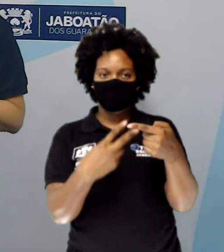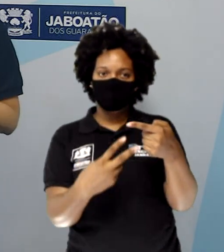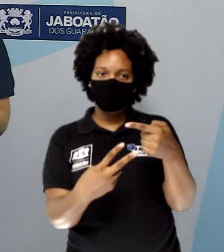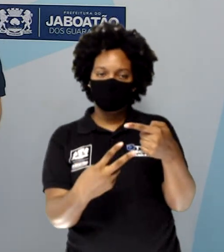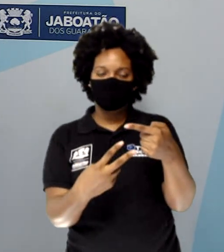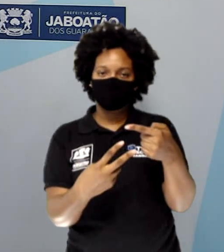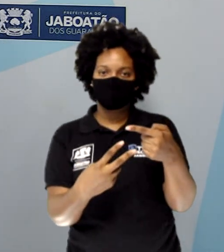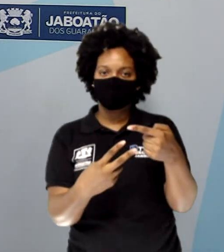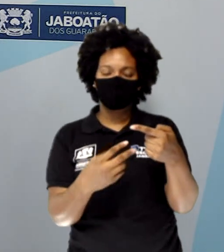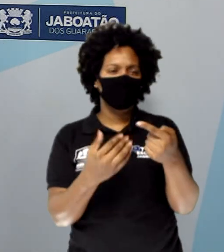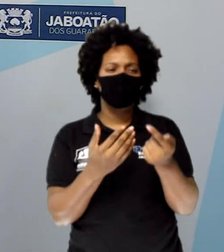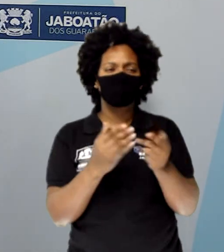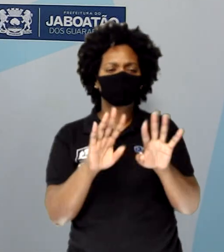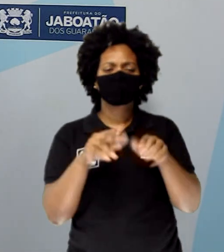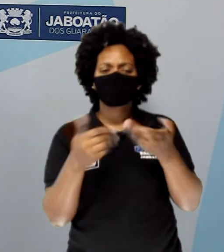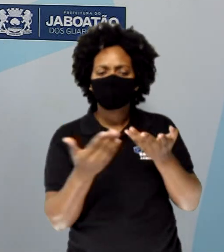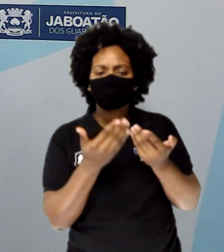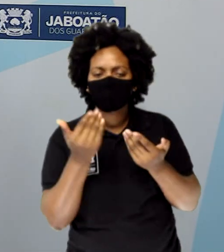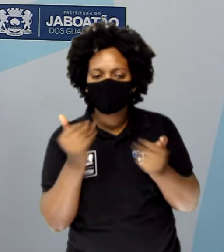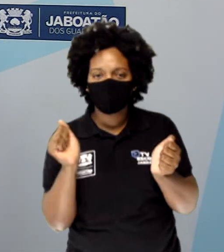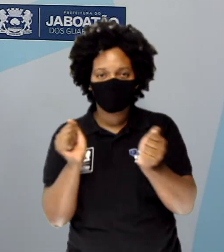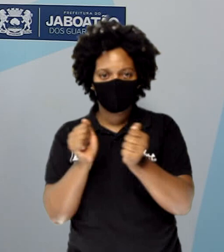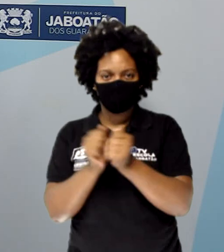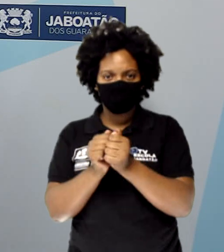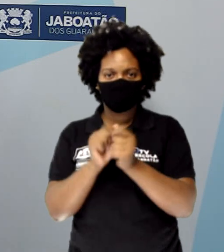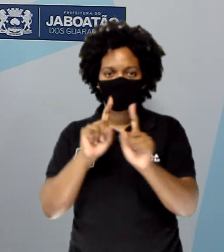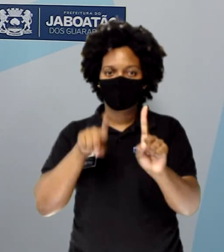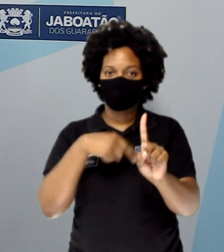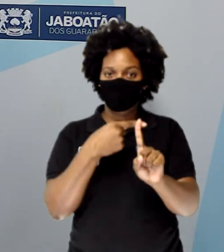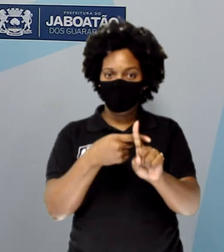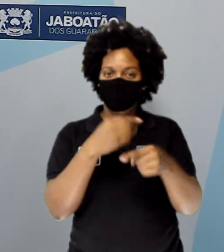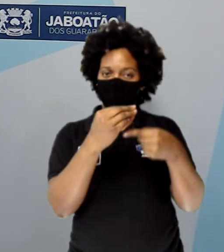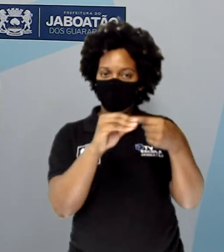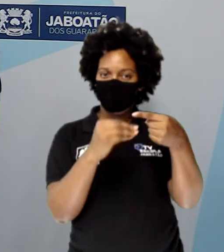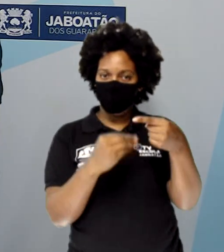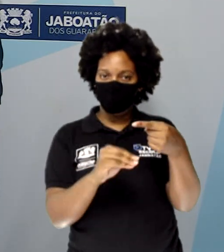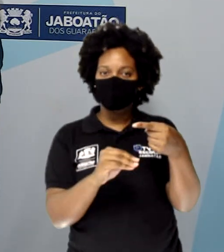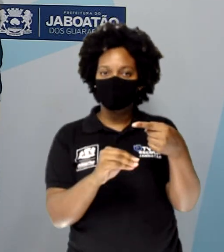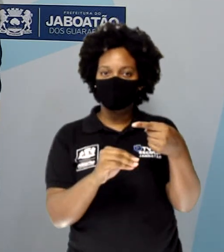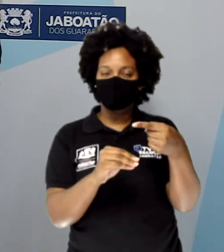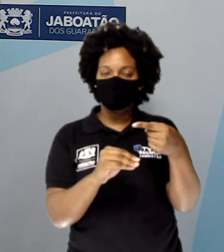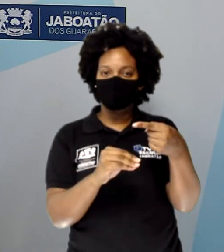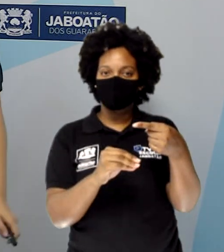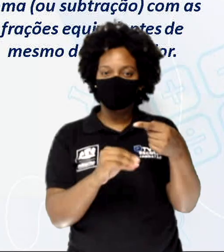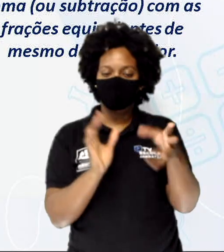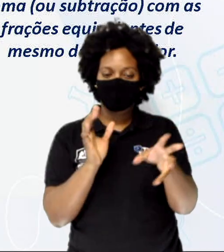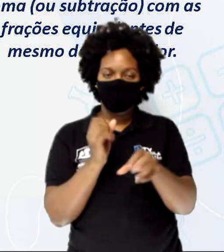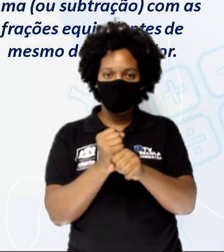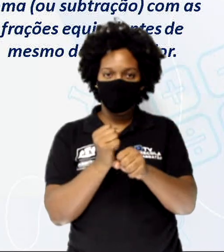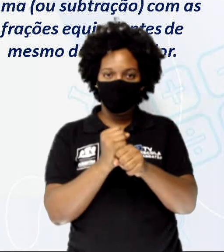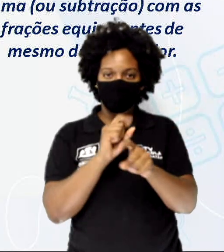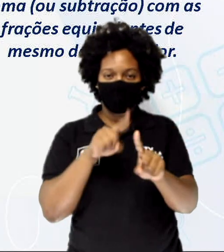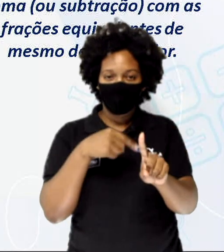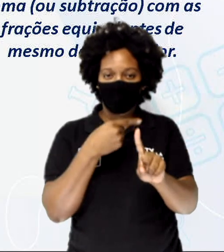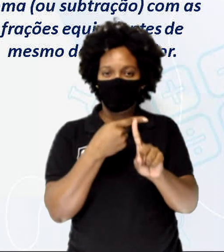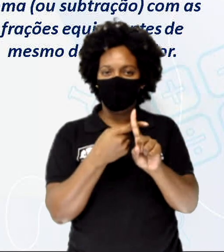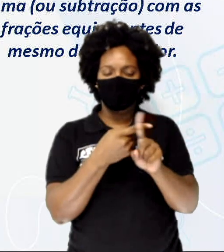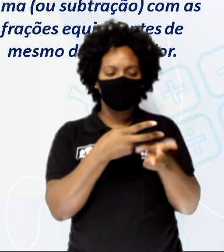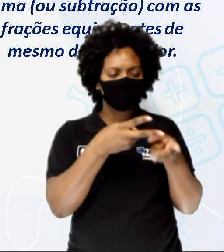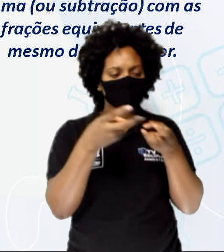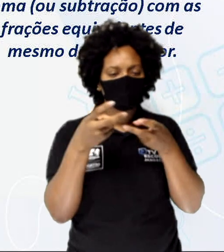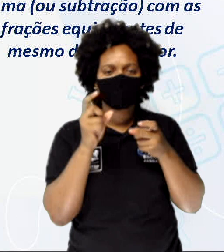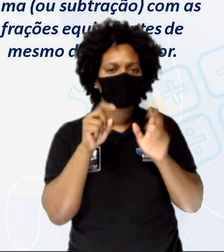saber quanto eles consumiram juntos. A gente vai somar essas frações, tá? Quando a gente faz essa soma, a gente vai ter que perceber